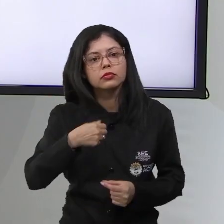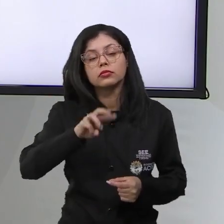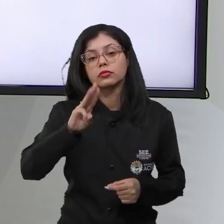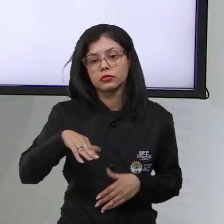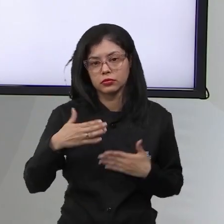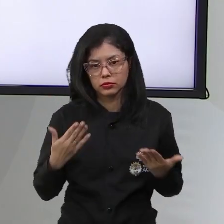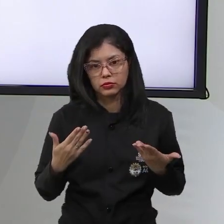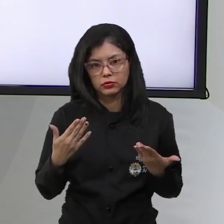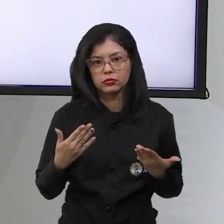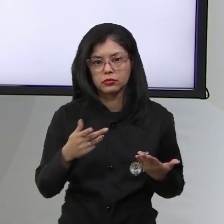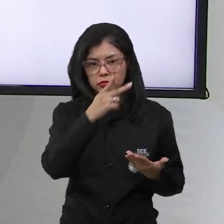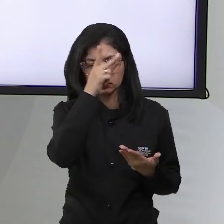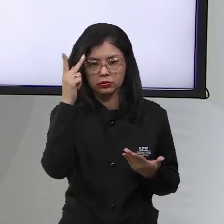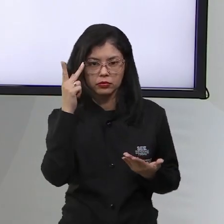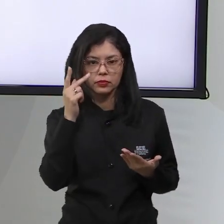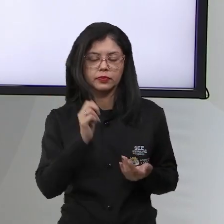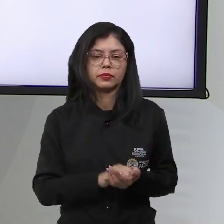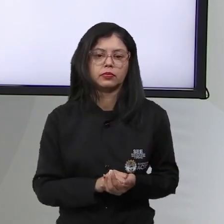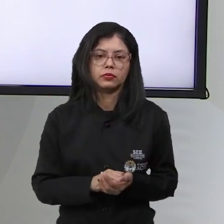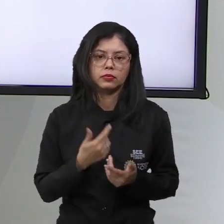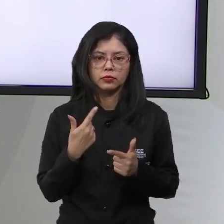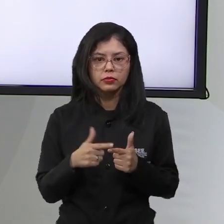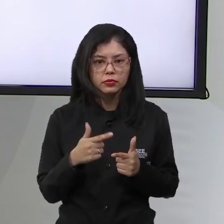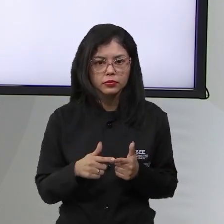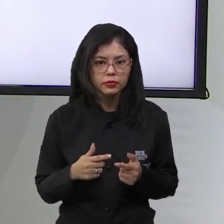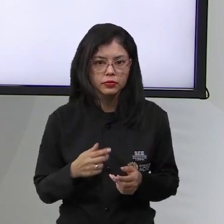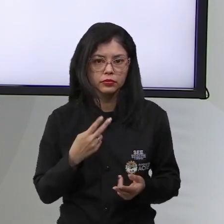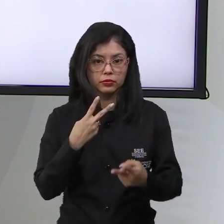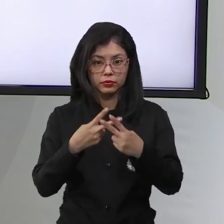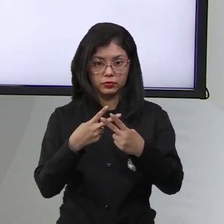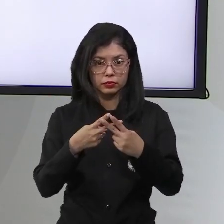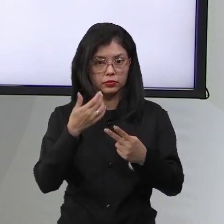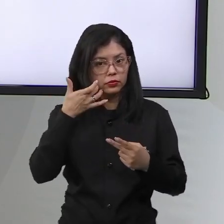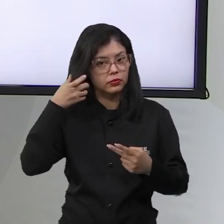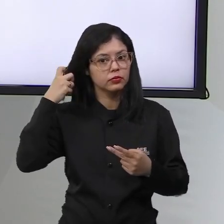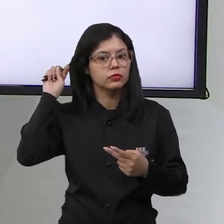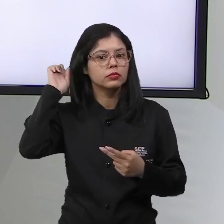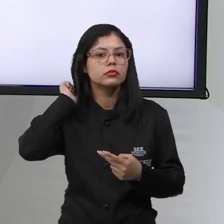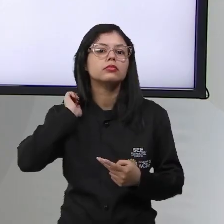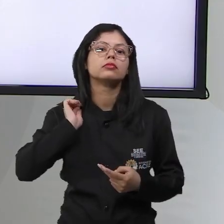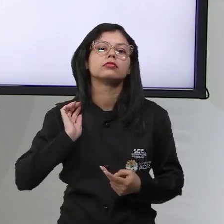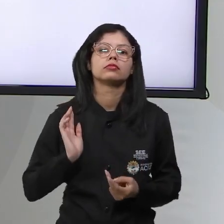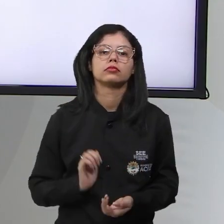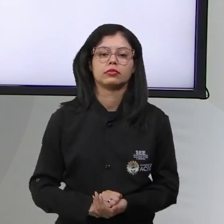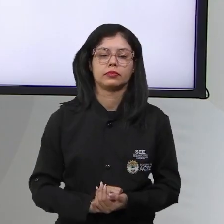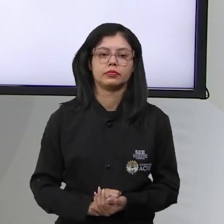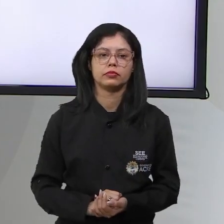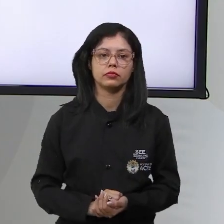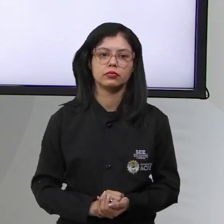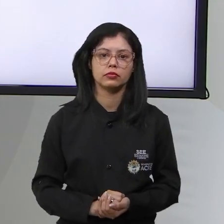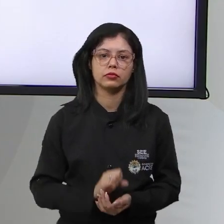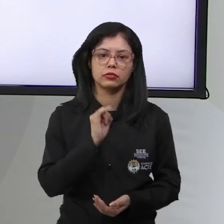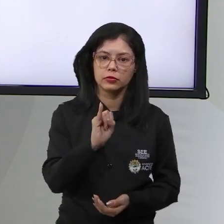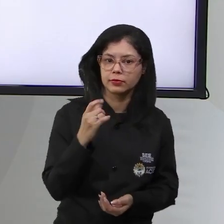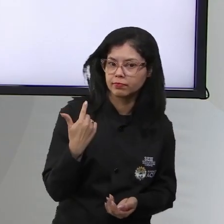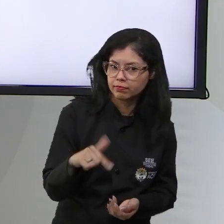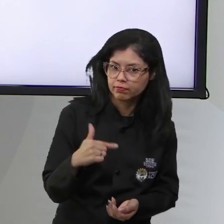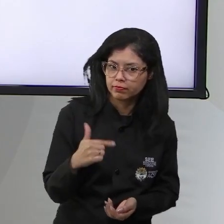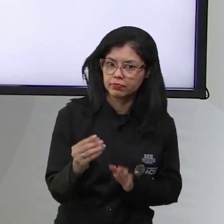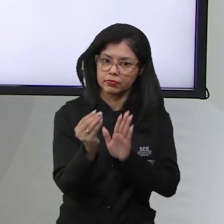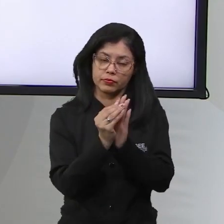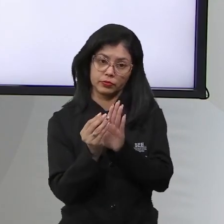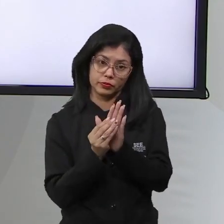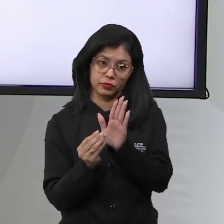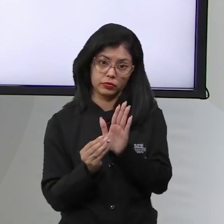é essas pessoas que estão em situação de encarceramento no nosso país. Sem esses dados,